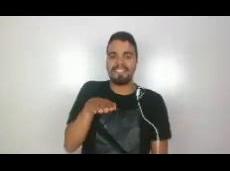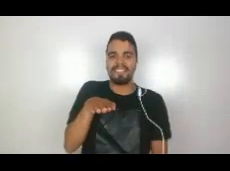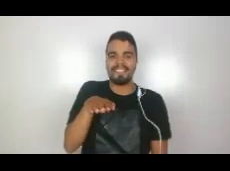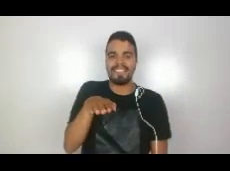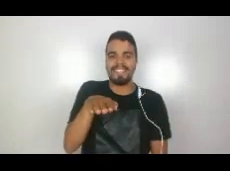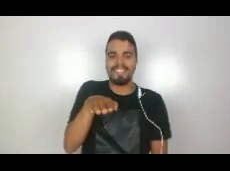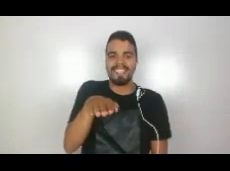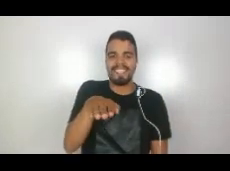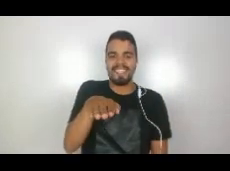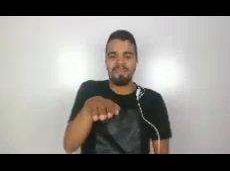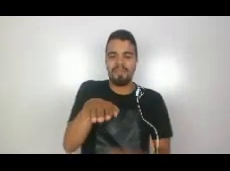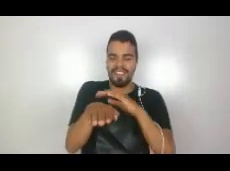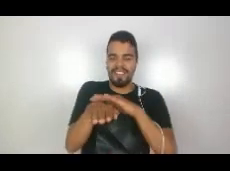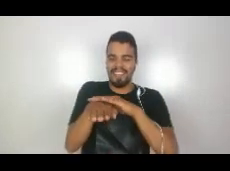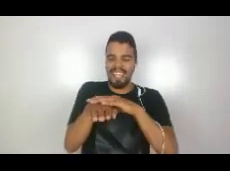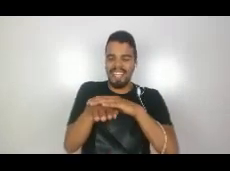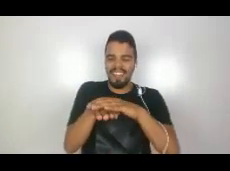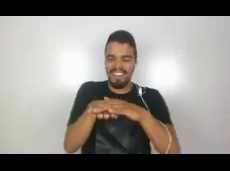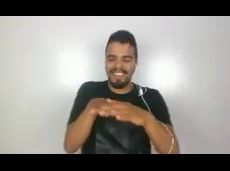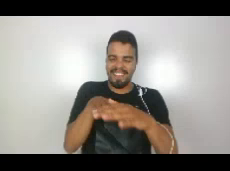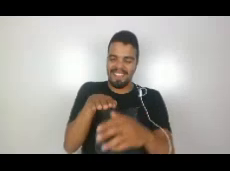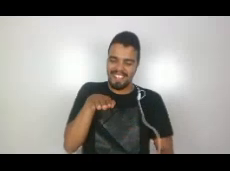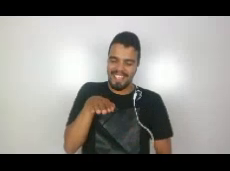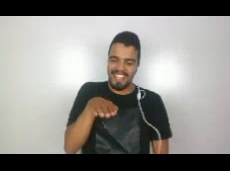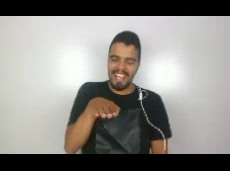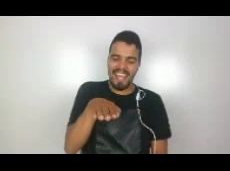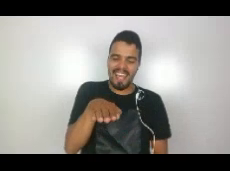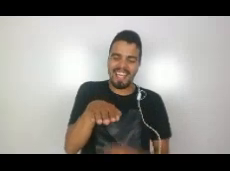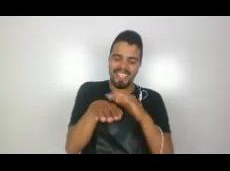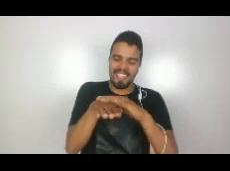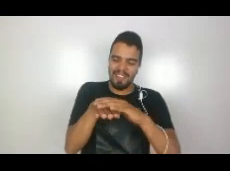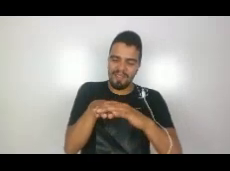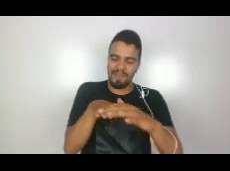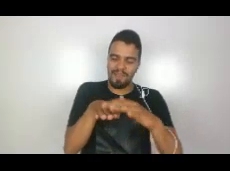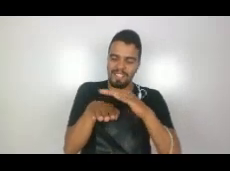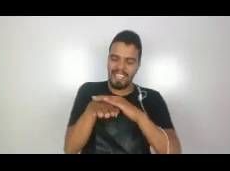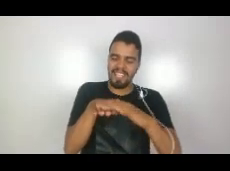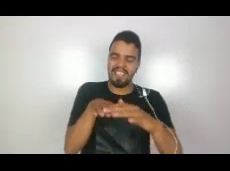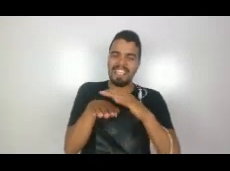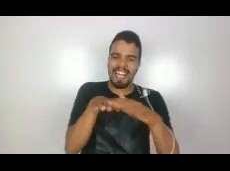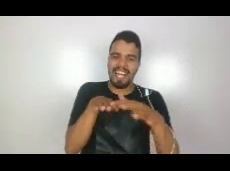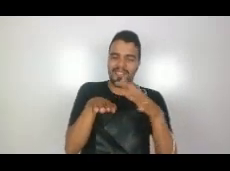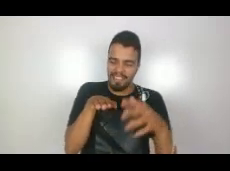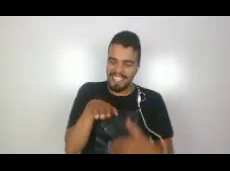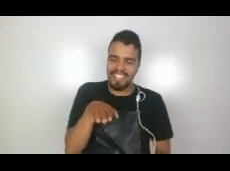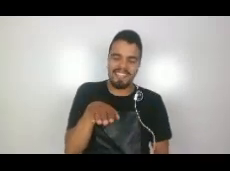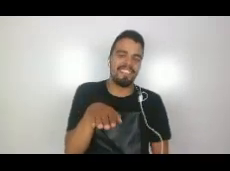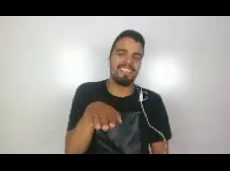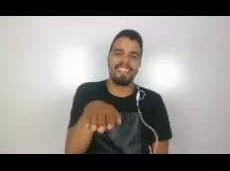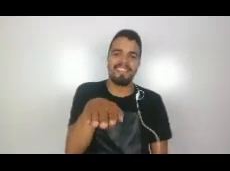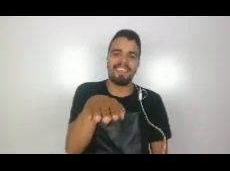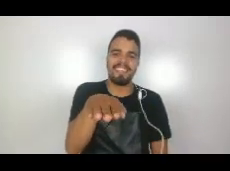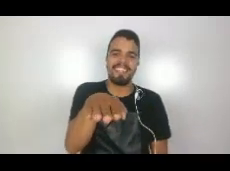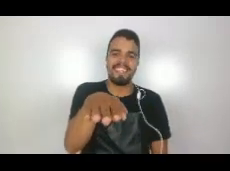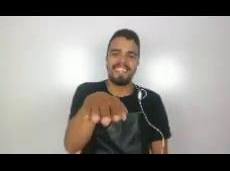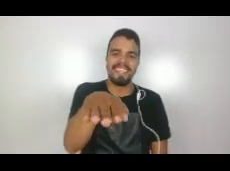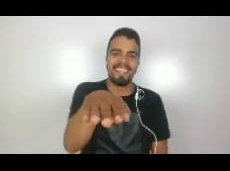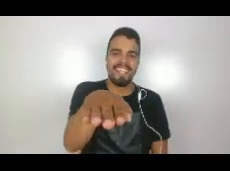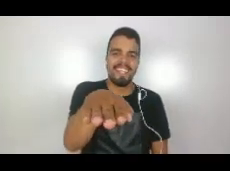ó. Porque, ó, ele não é rente aqui, ó, como se fosse ele deitado, o carro deitado,